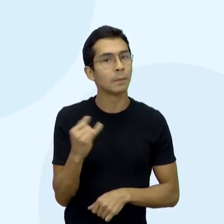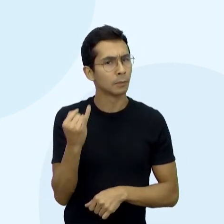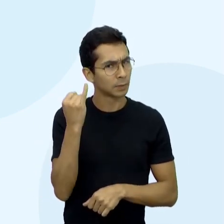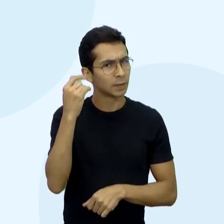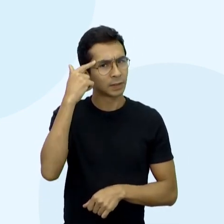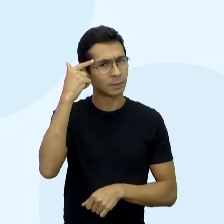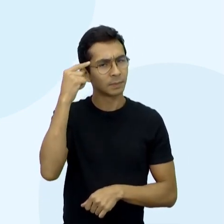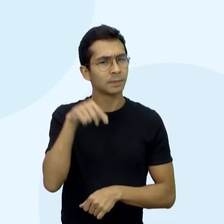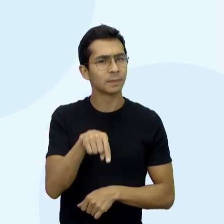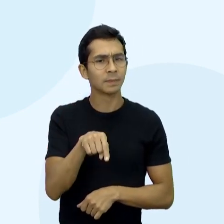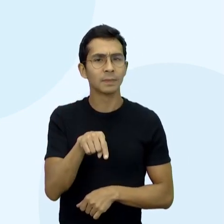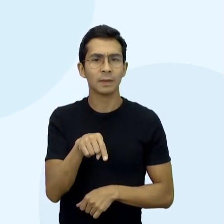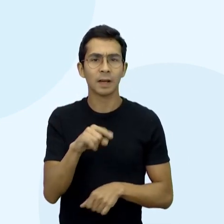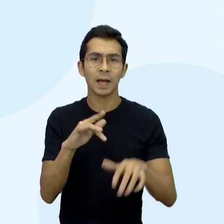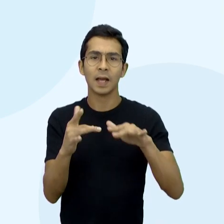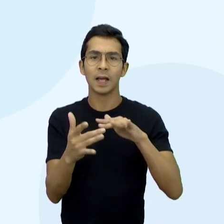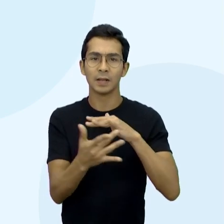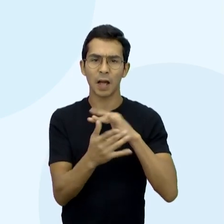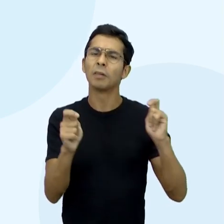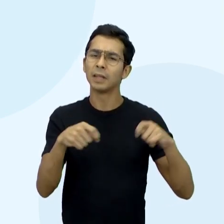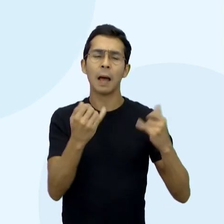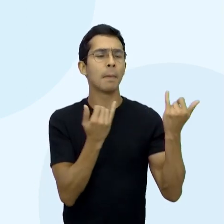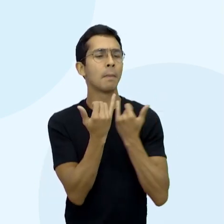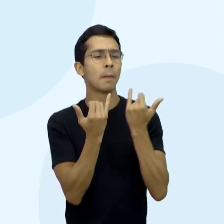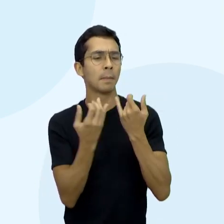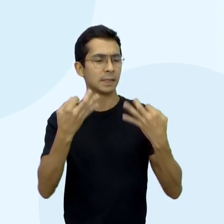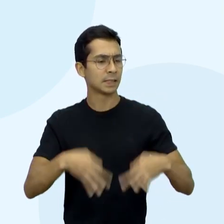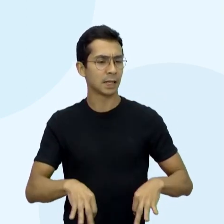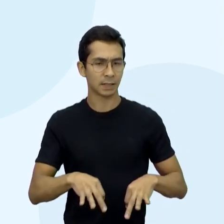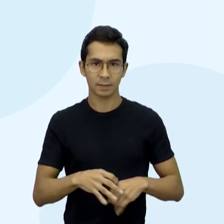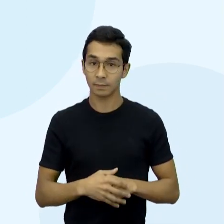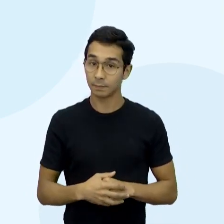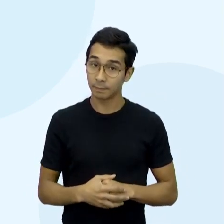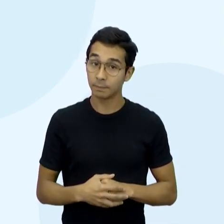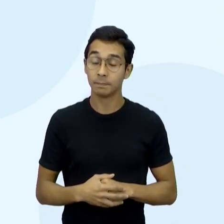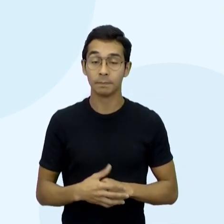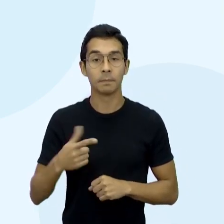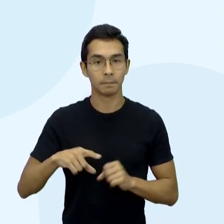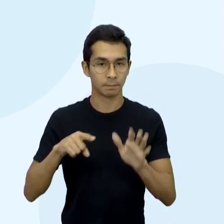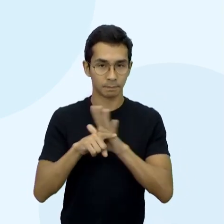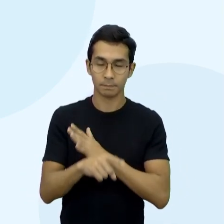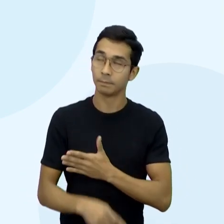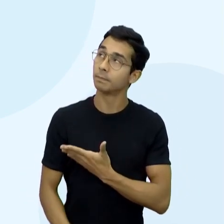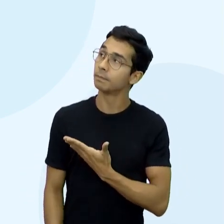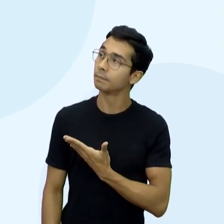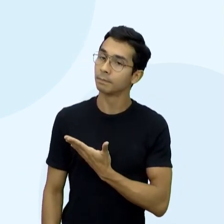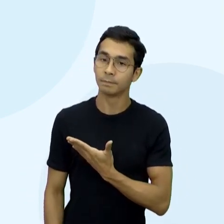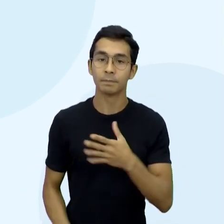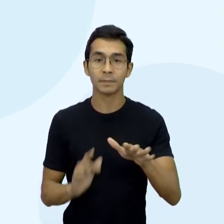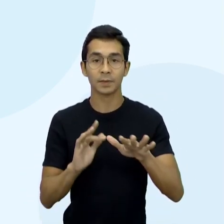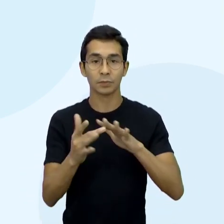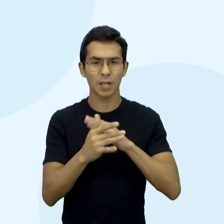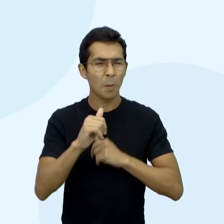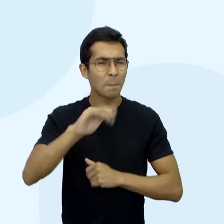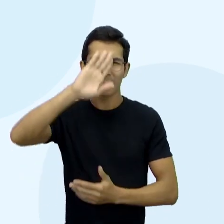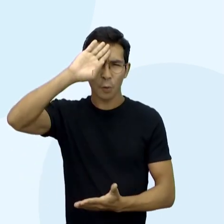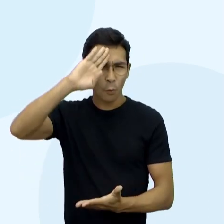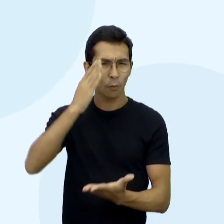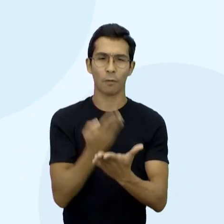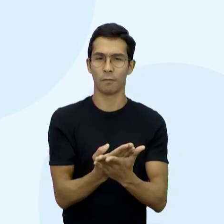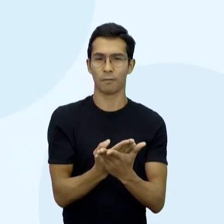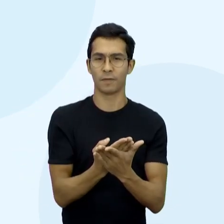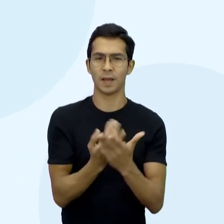possível você manter-se bem informado apenas seguindo as redes sociais? Mais pergunta. Há uma rede social mais confiável que outra no